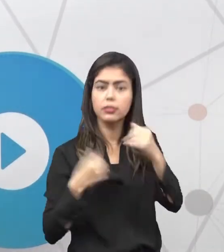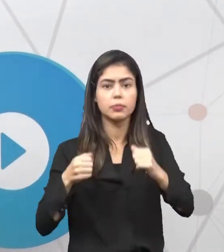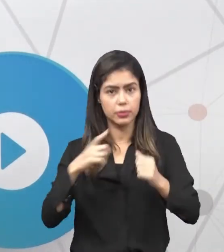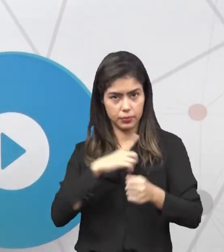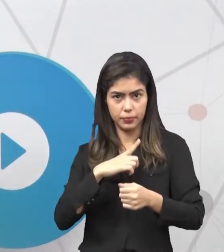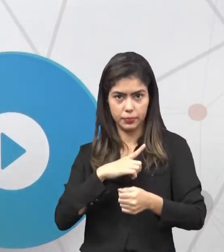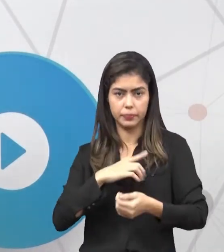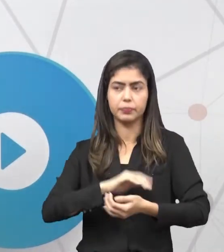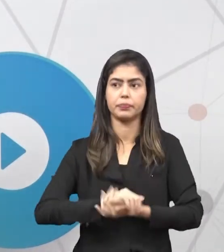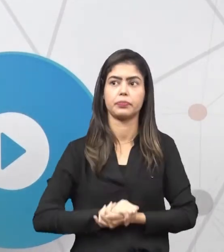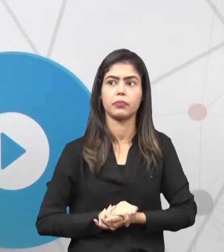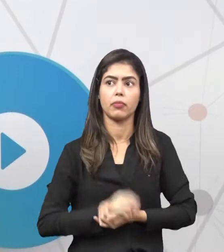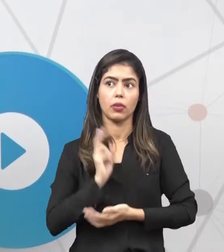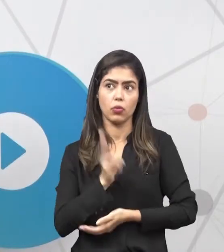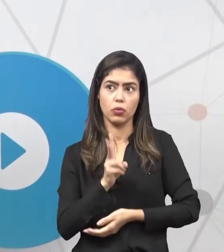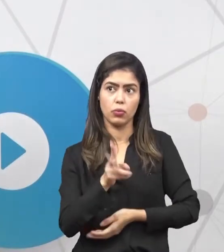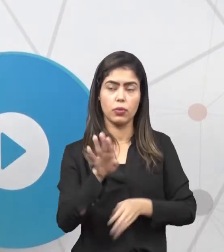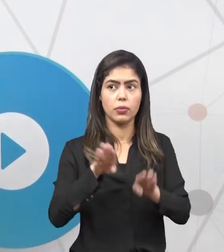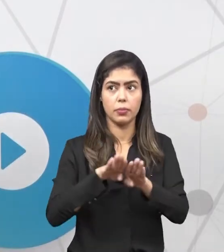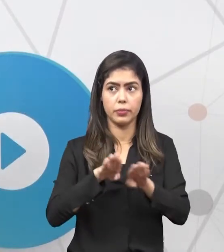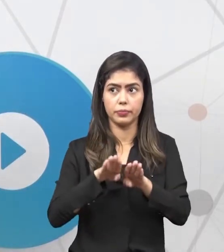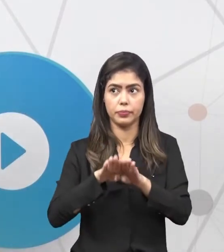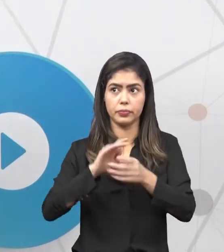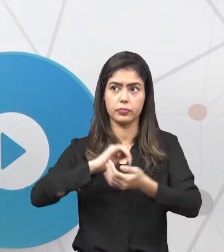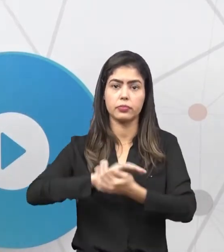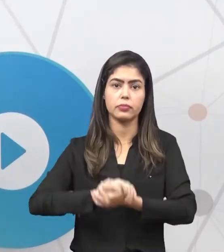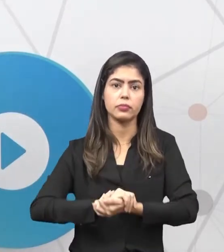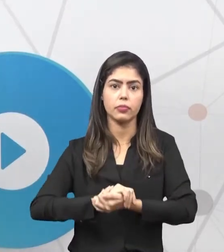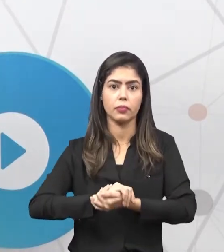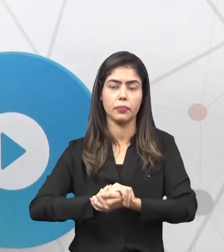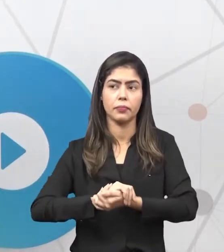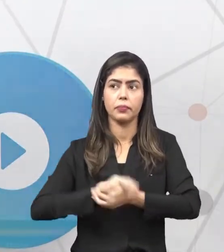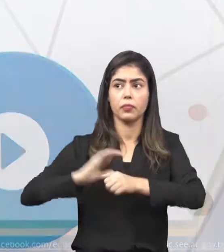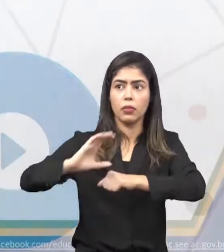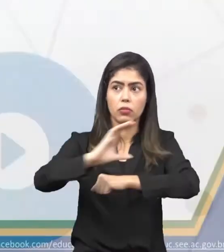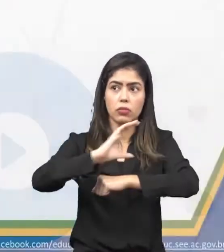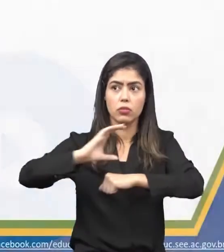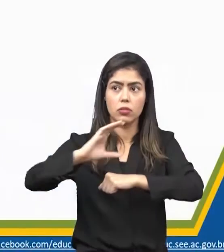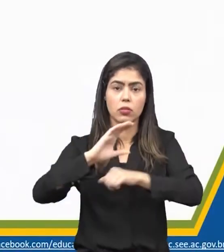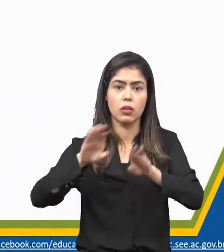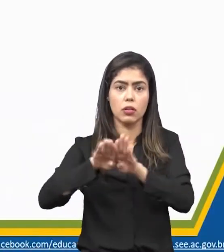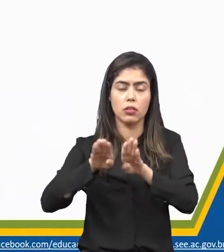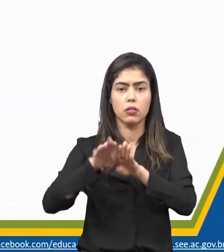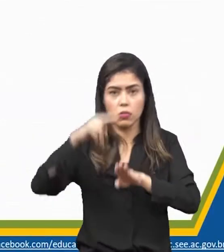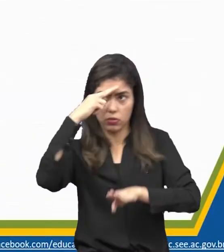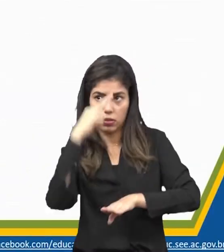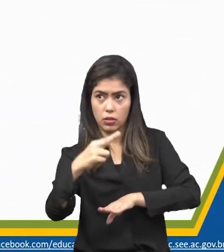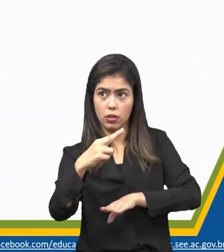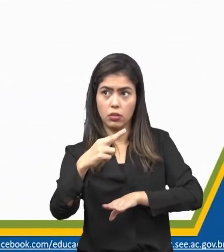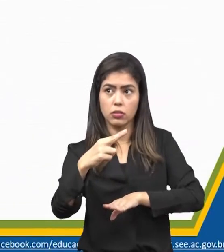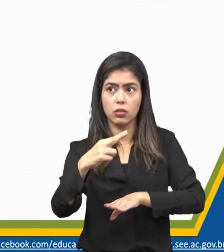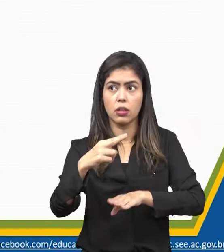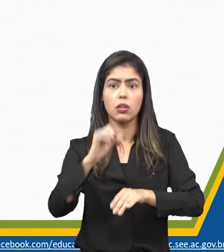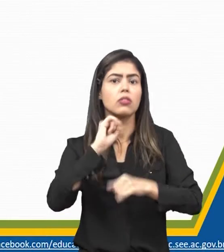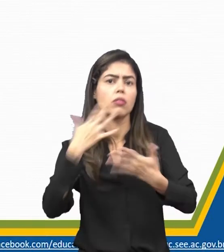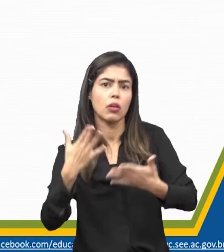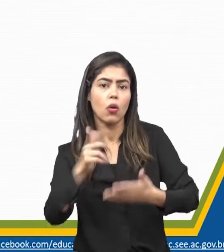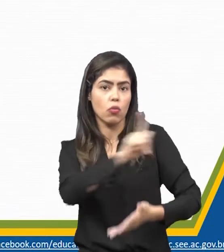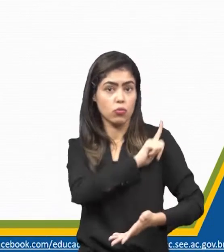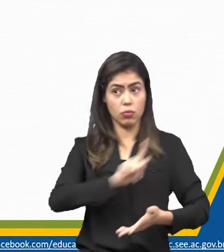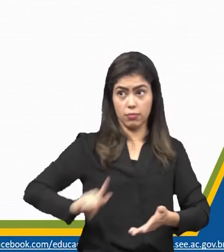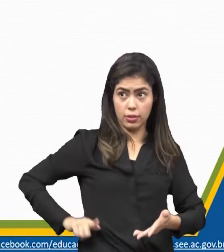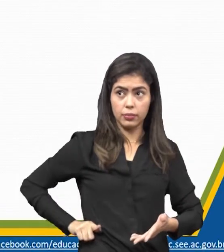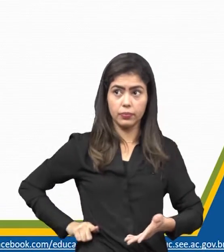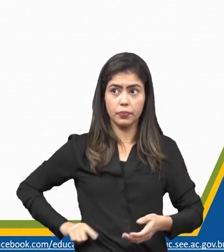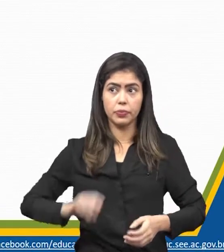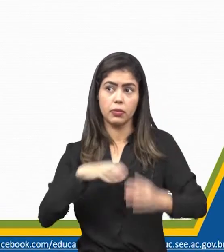forma. E aí ele continua ainda, vejamos o que ele fala. A constituição de uma autoridade, isto é, de